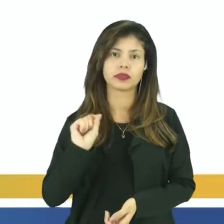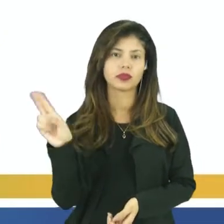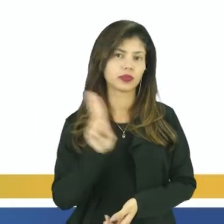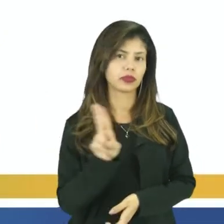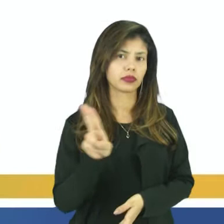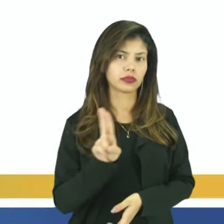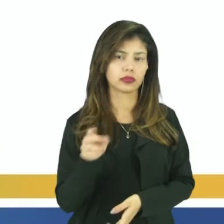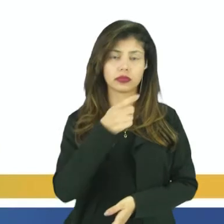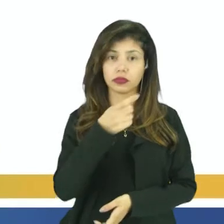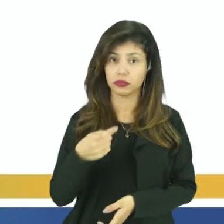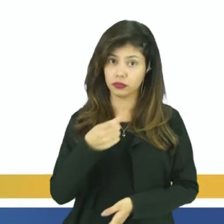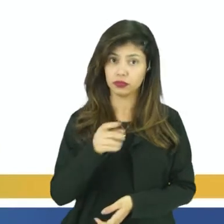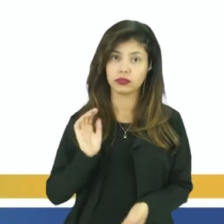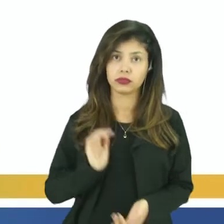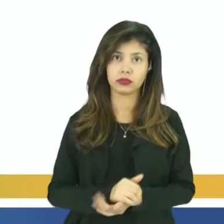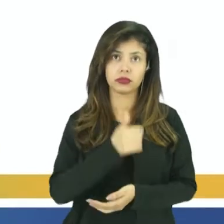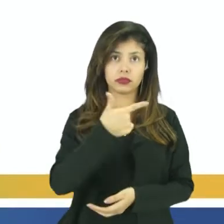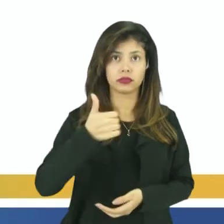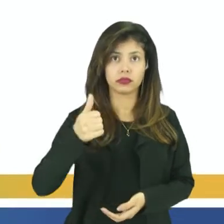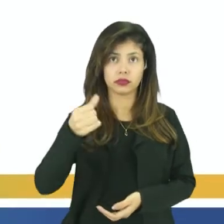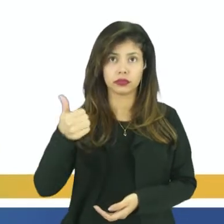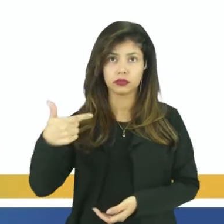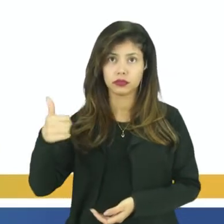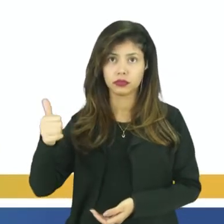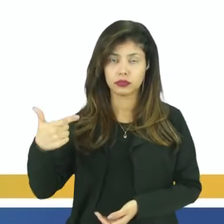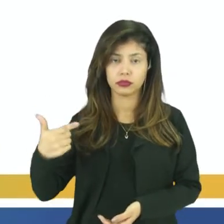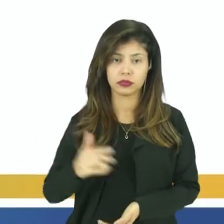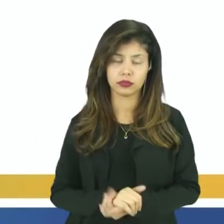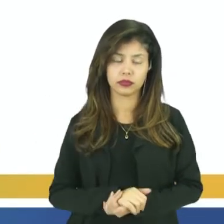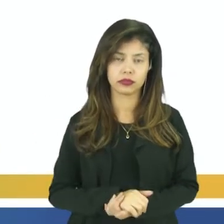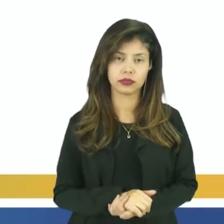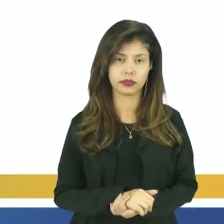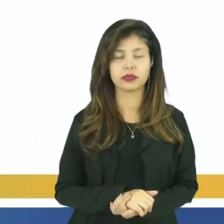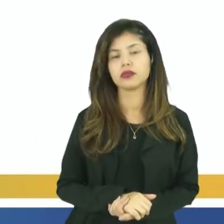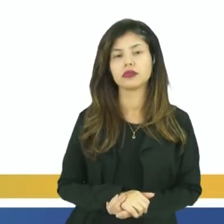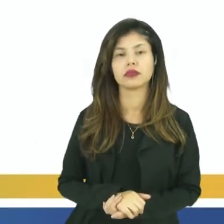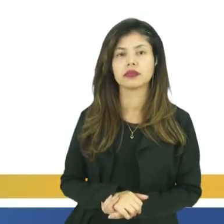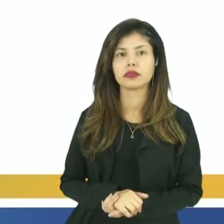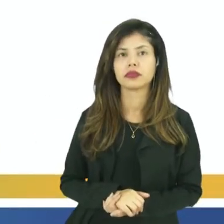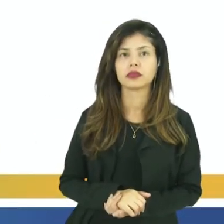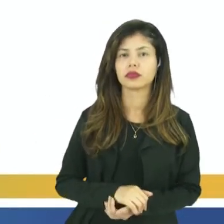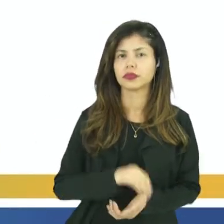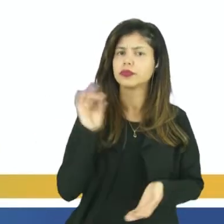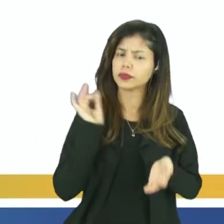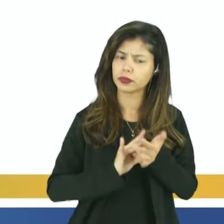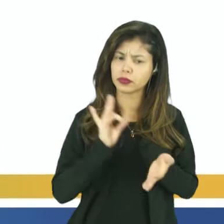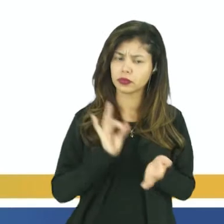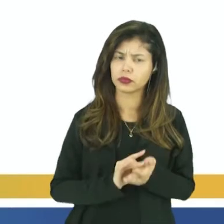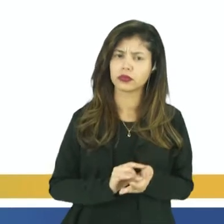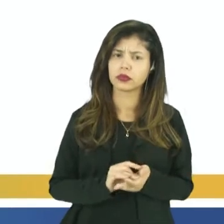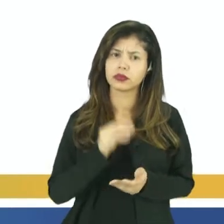pelo eixo do x em 2012. De igual modo,